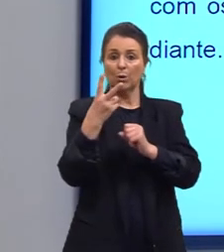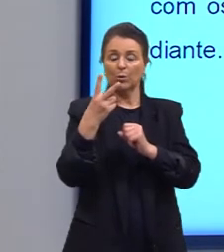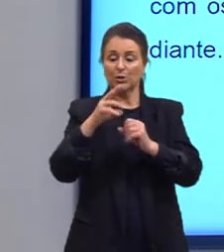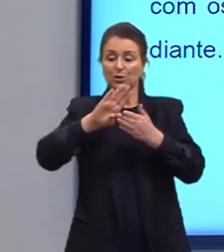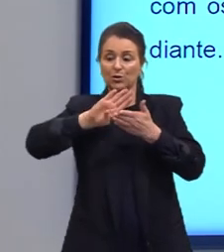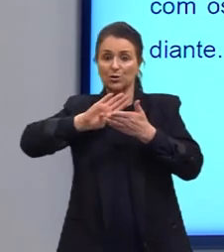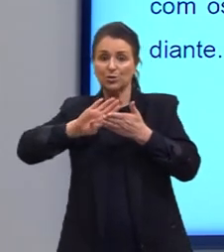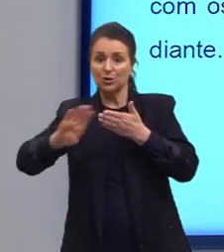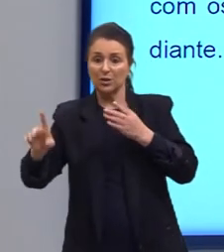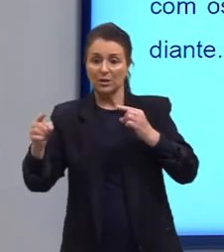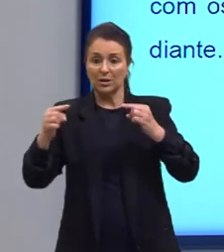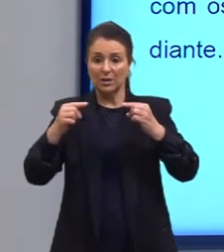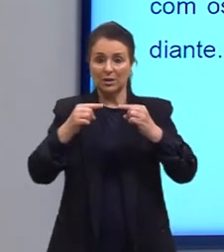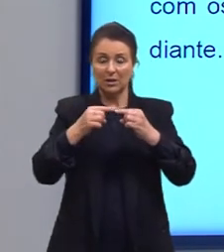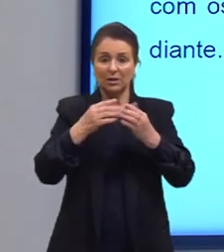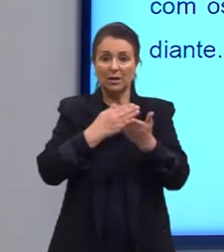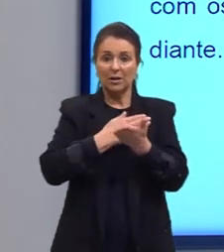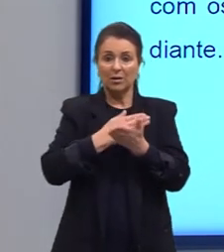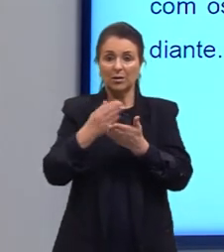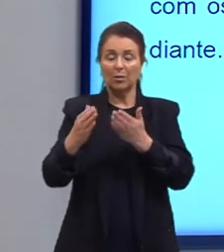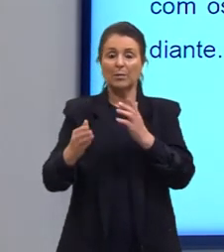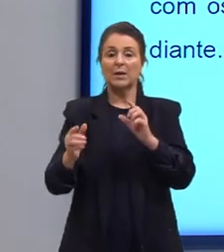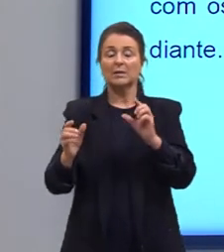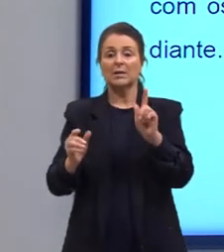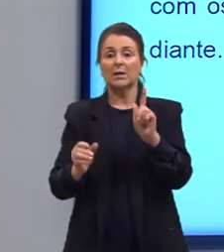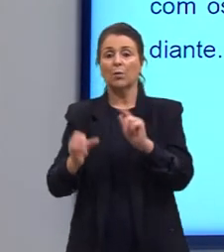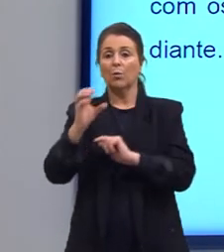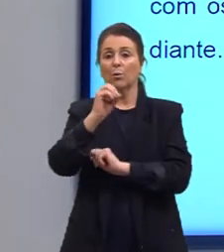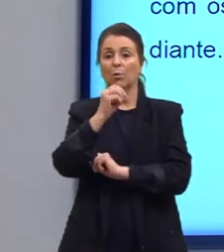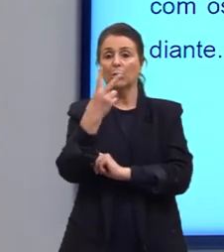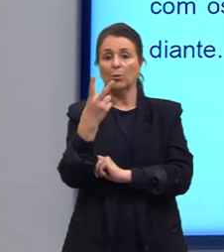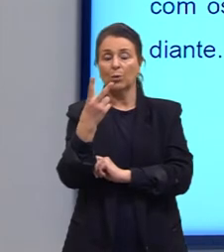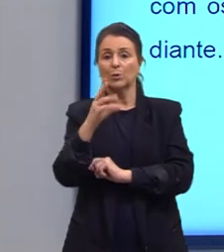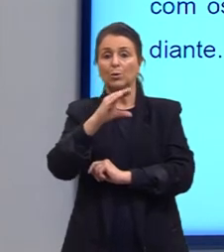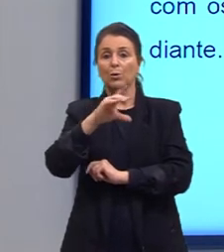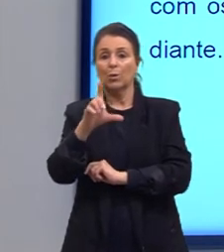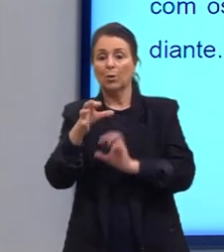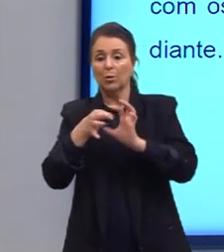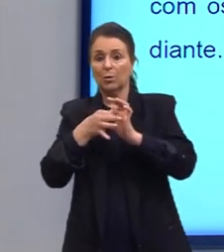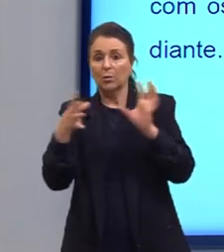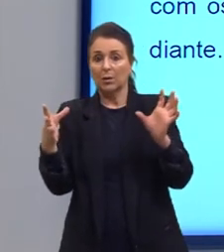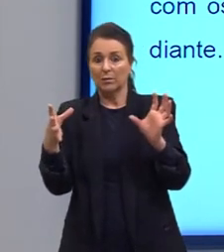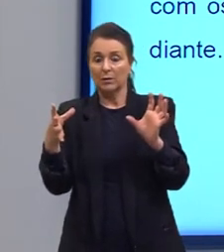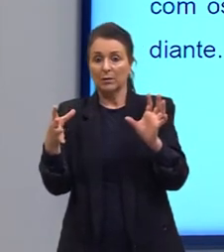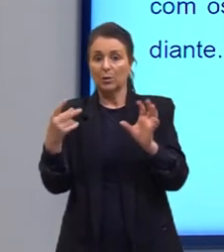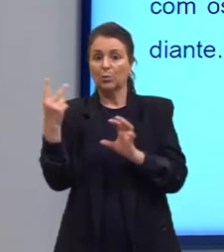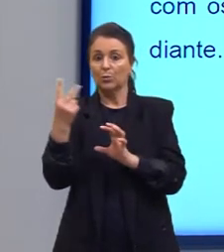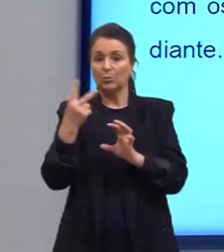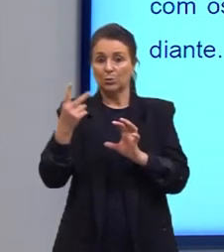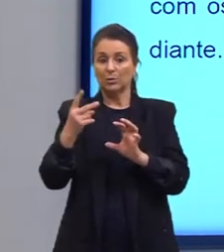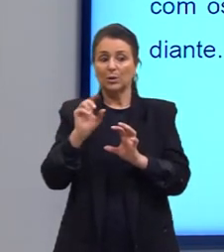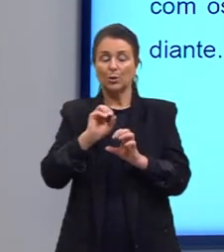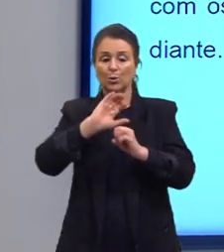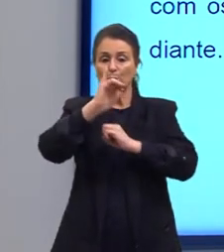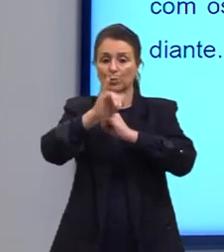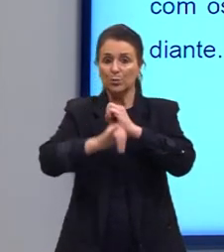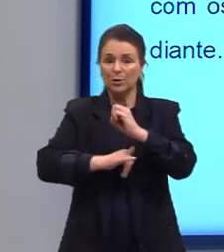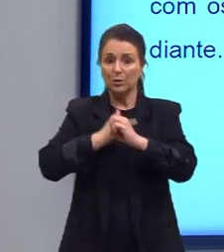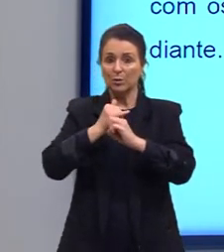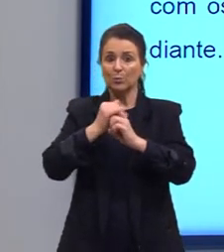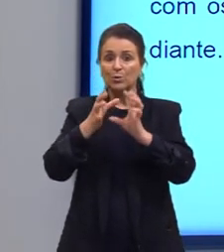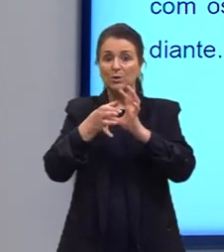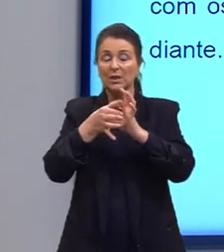ligar e aí formando o gás oxigênio e esse cloro aqui livre esses átomos de cloro que eles estão livres eles podem ser